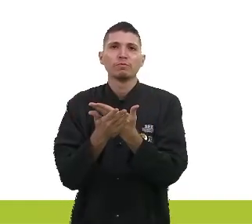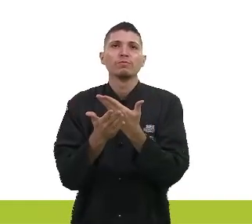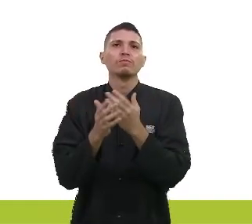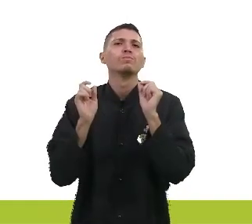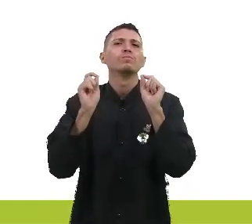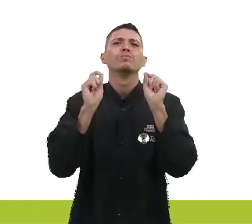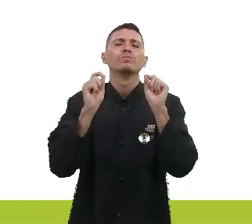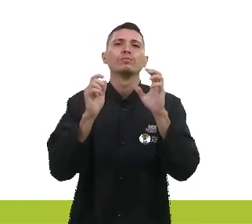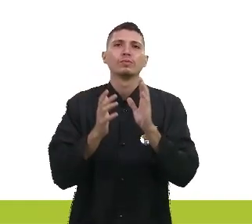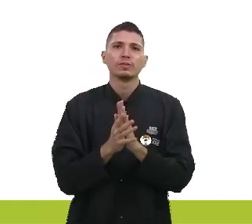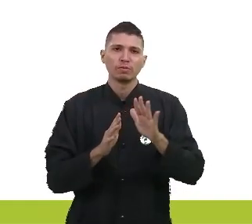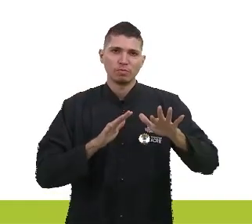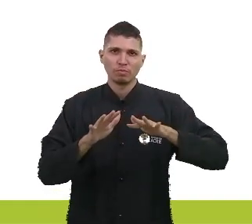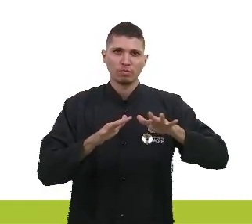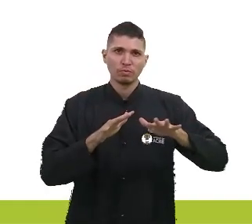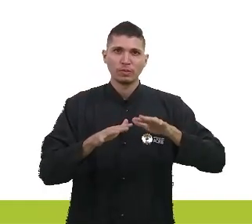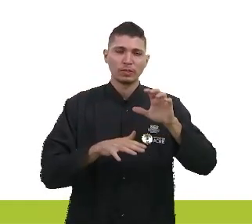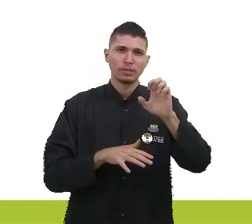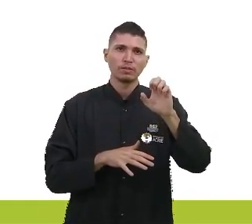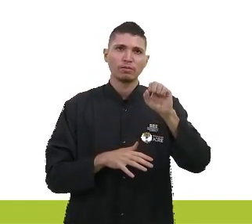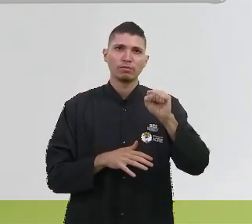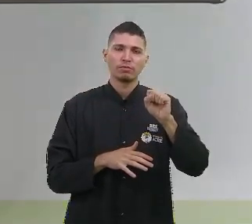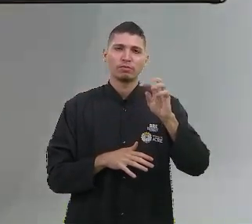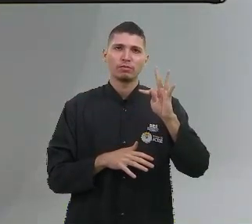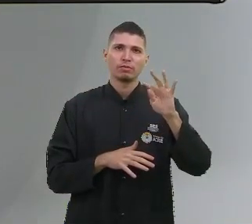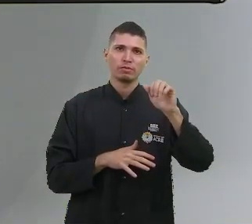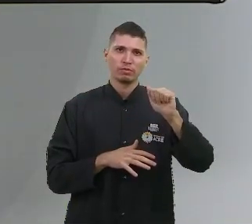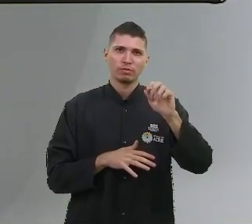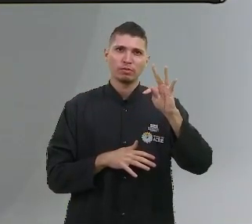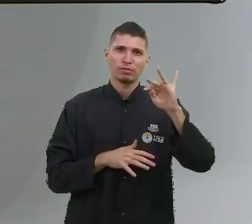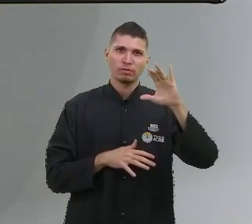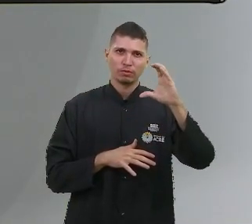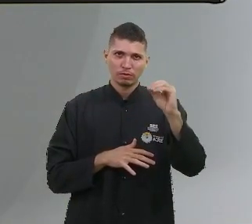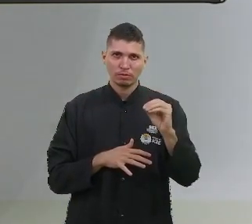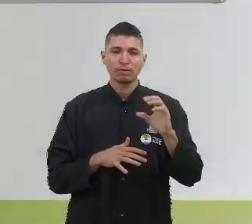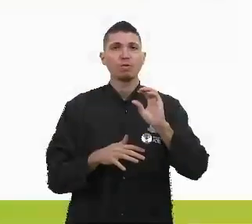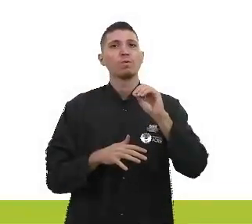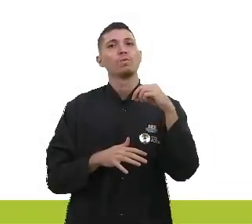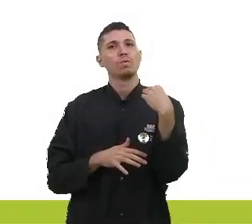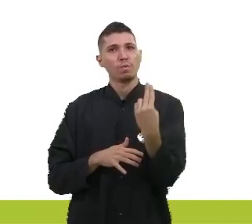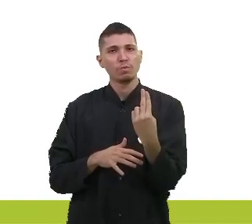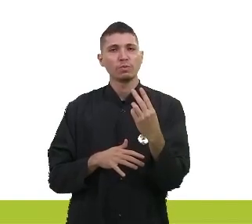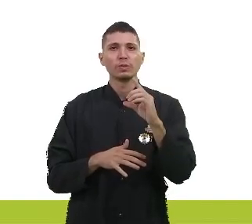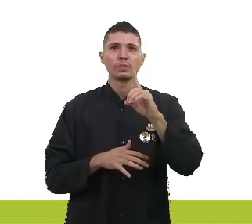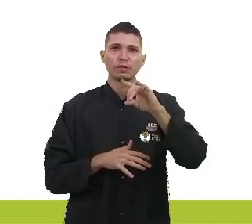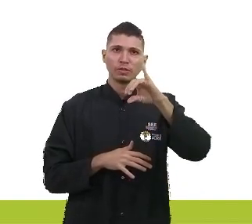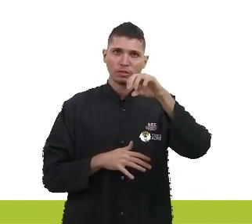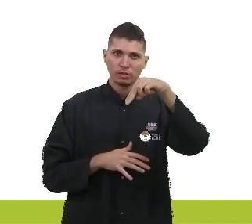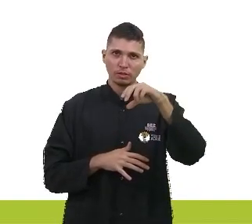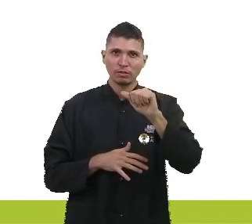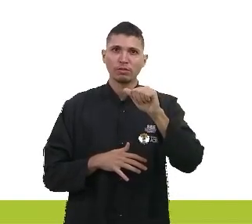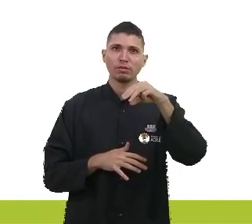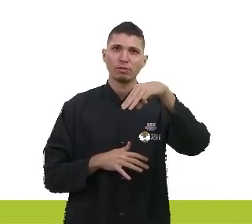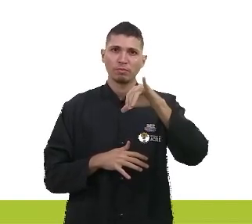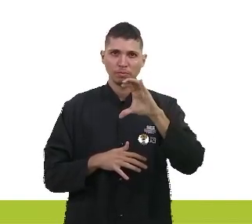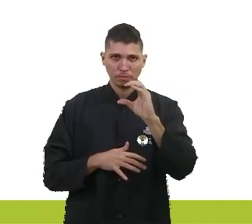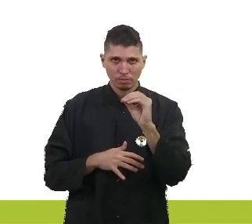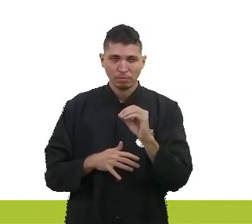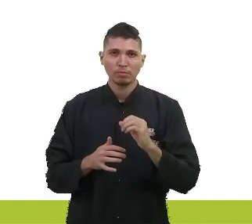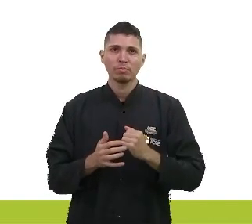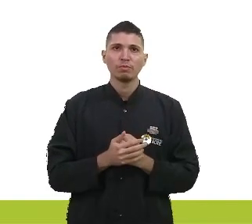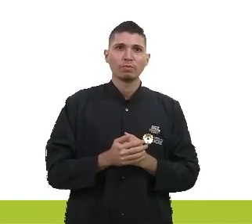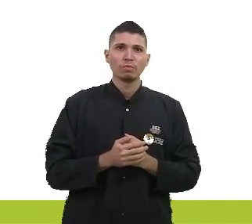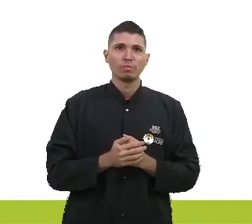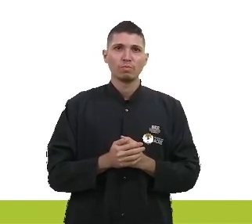de movimento estático, ou dinâmico. Ou seja, um corpo ele vai estar